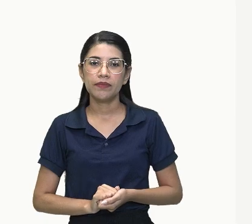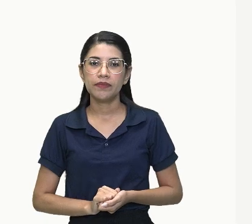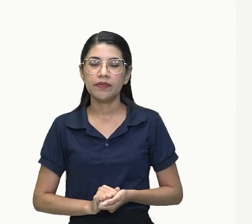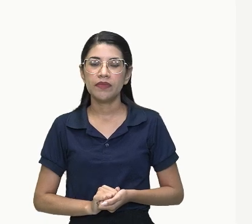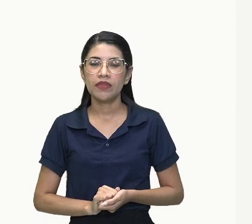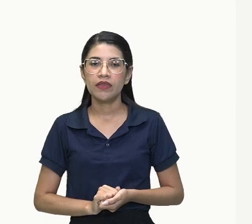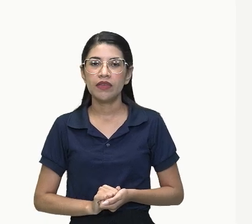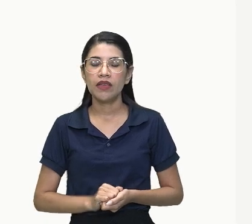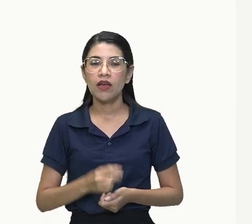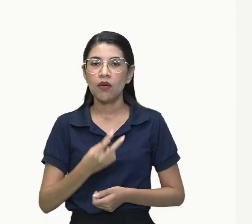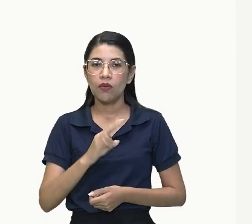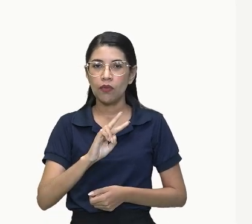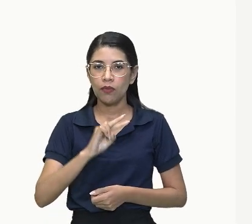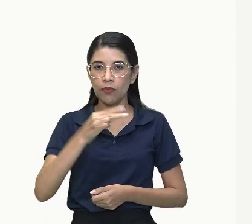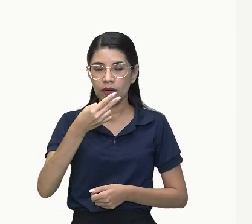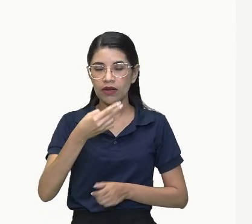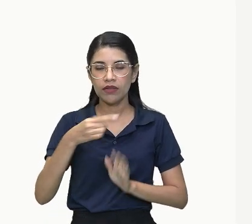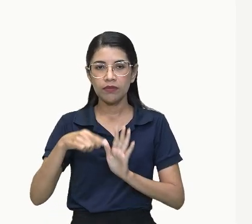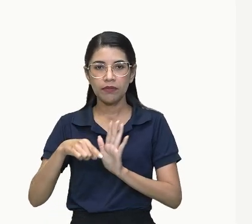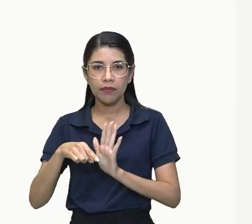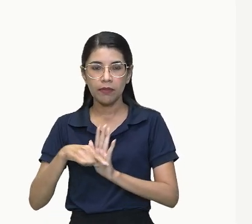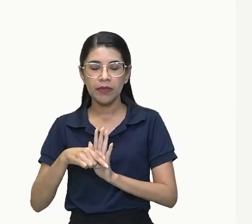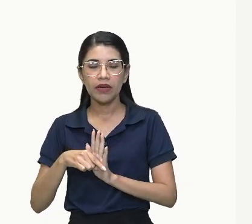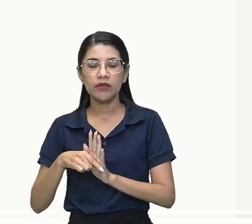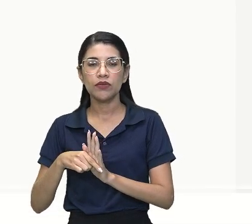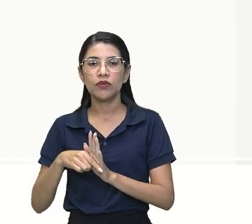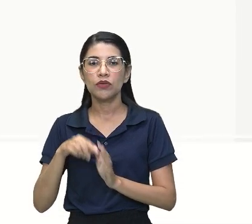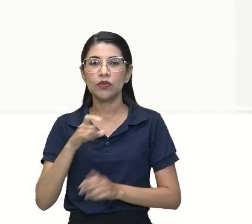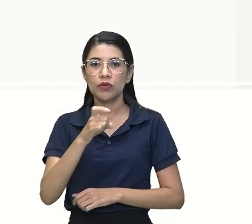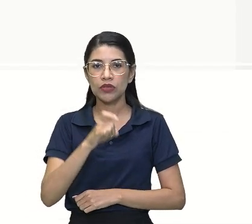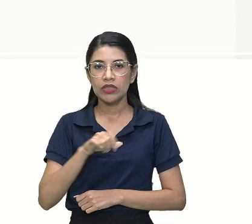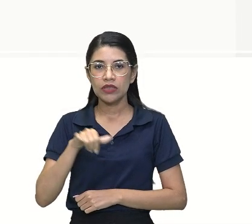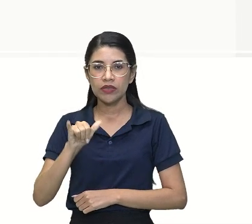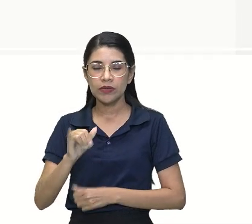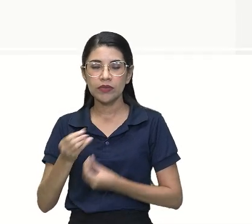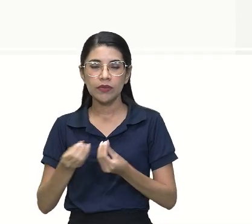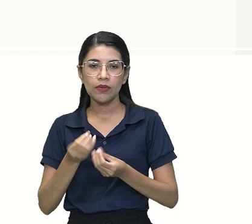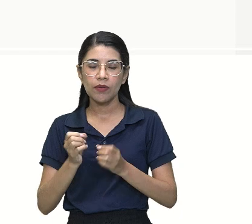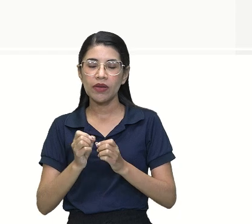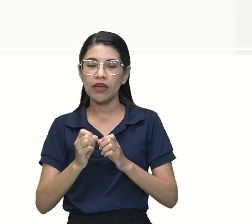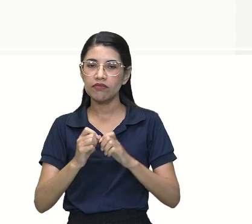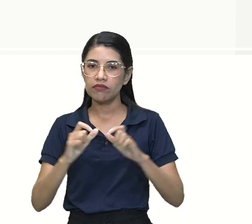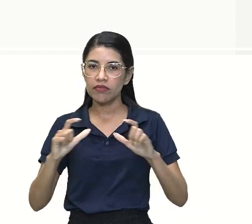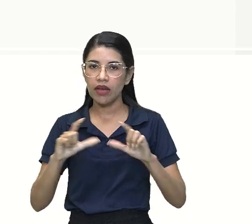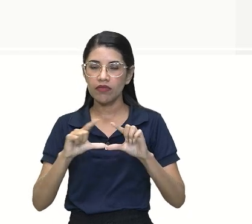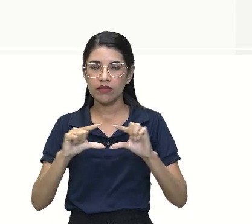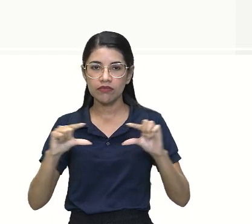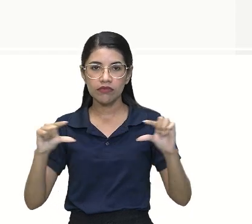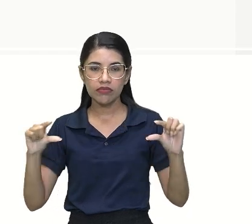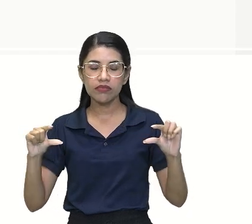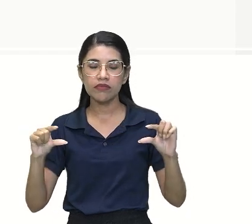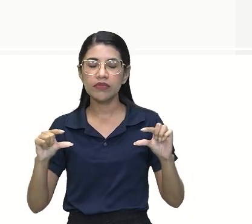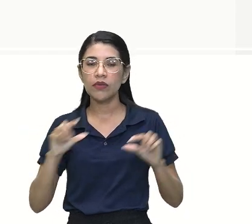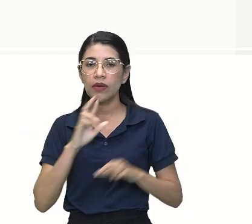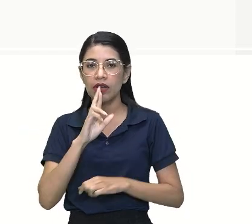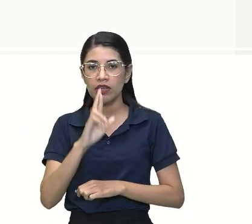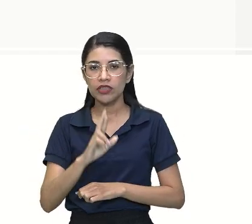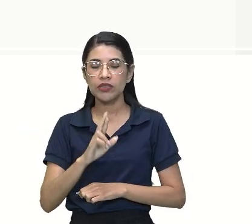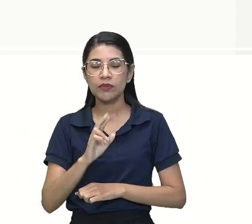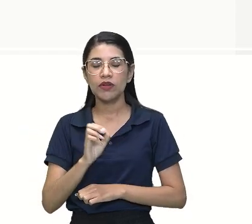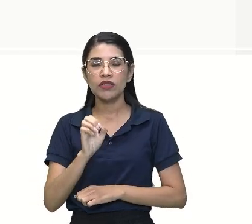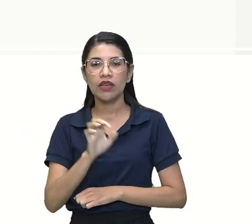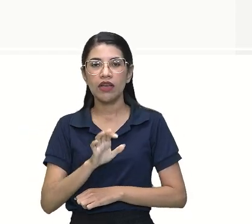e expandir essa expressão, tá? E aí, o resultado disso vai ser justamente a equação